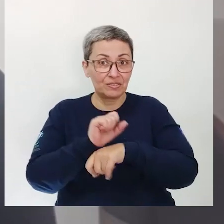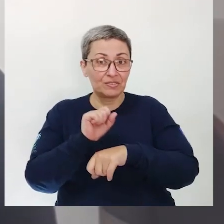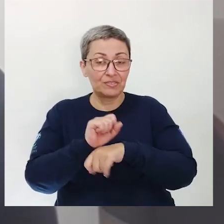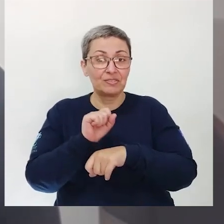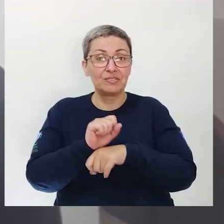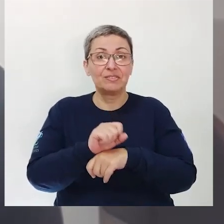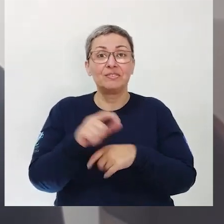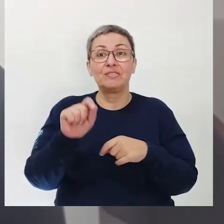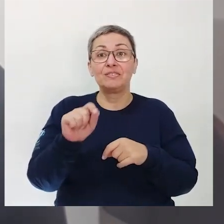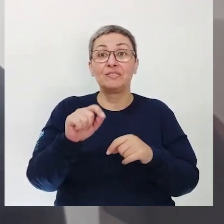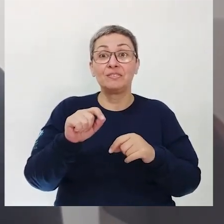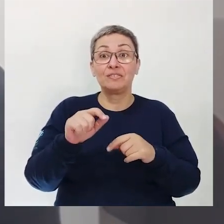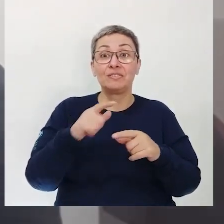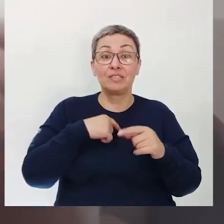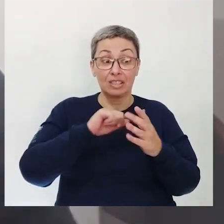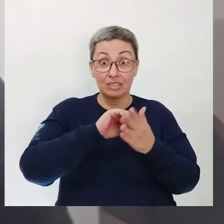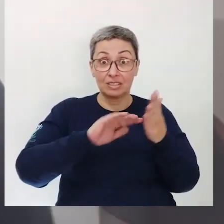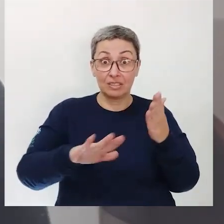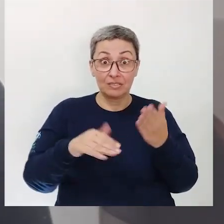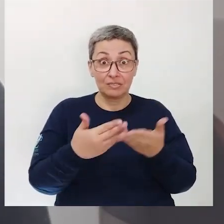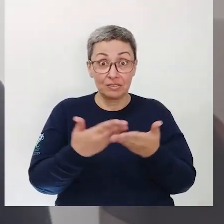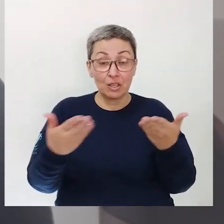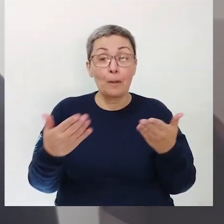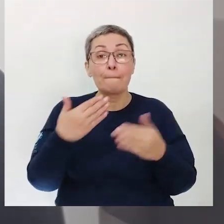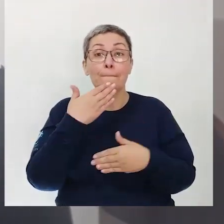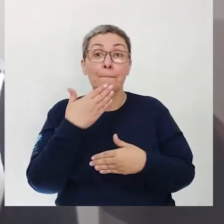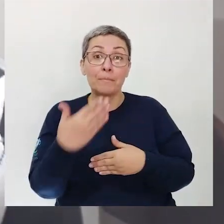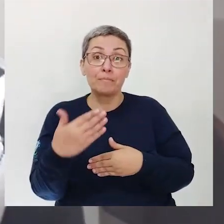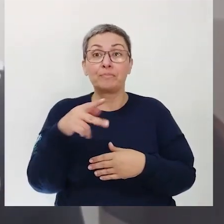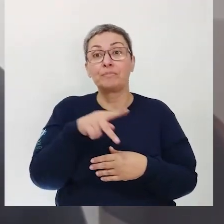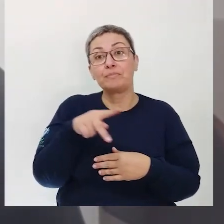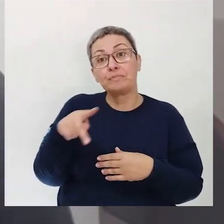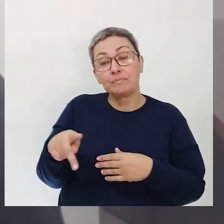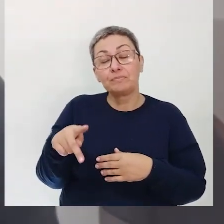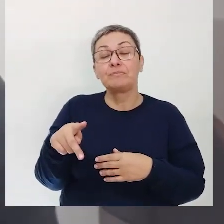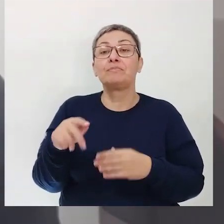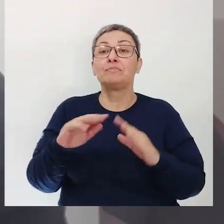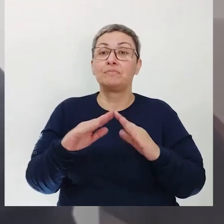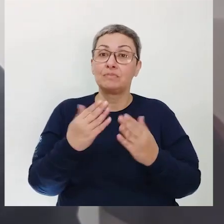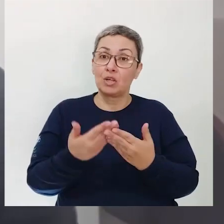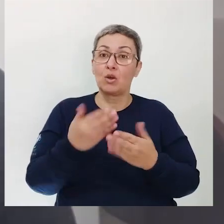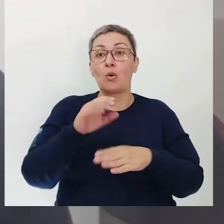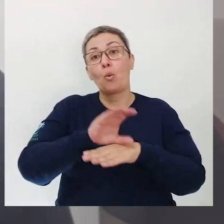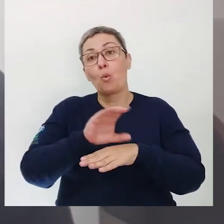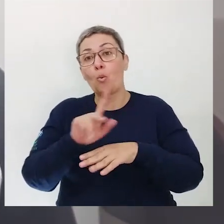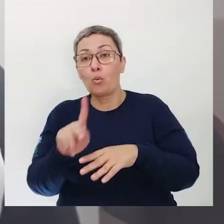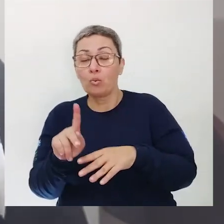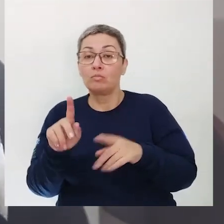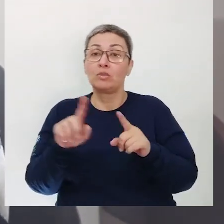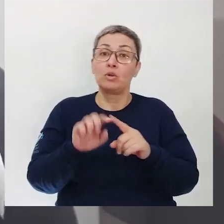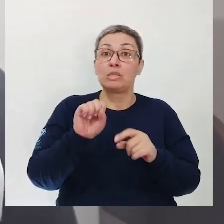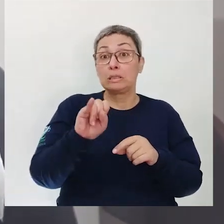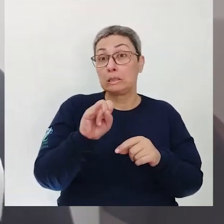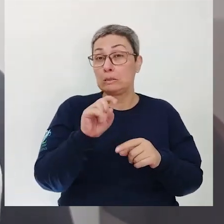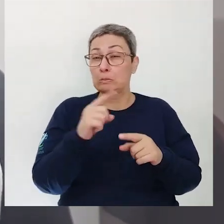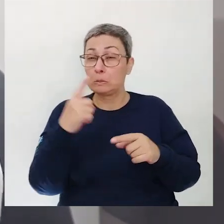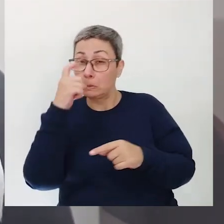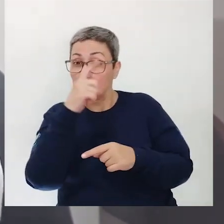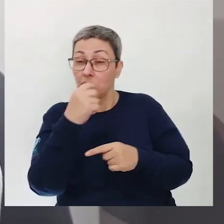Estou aguardando aí o trabalhinho de vocês. Você pode pedir para o seu professor, para a sua coordenadora. Se você tiver